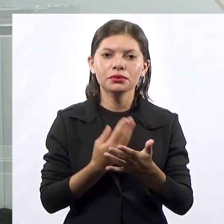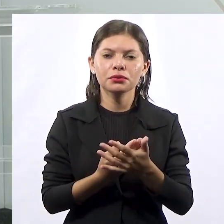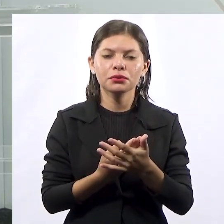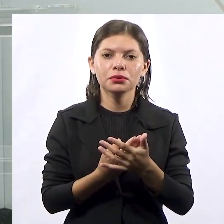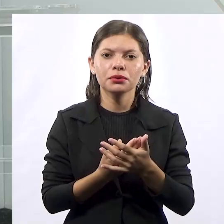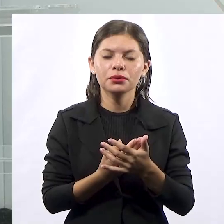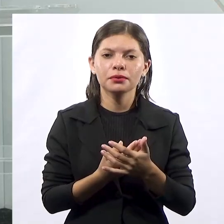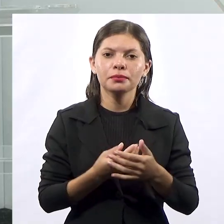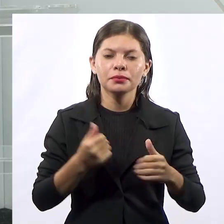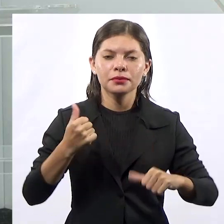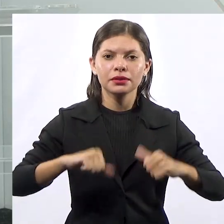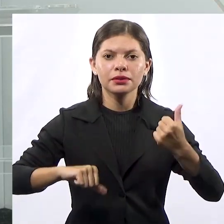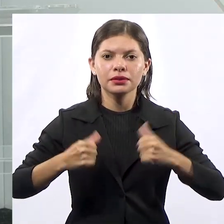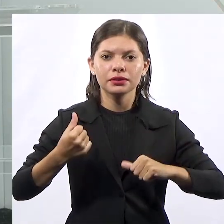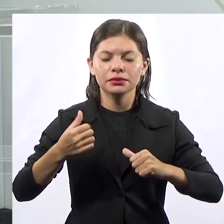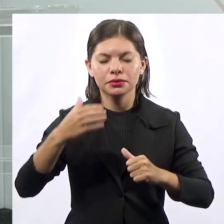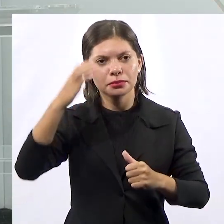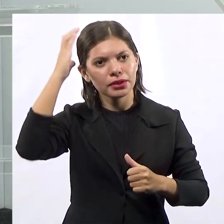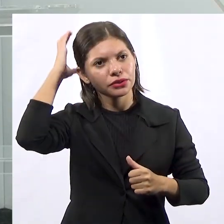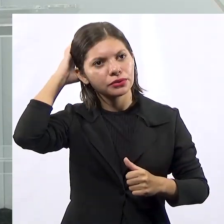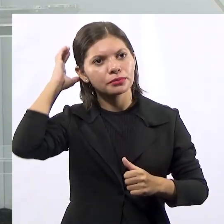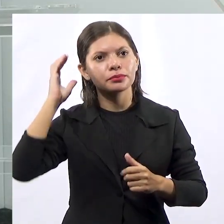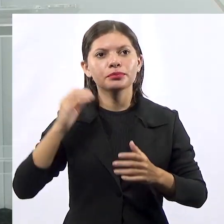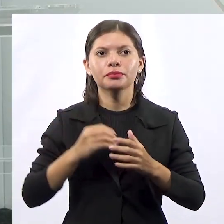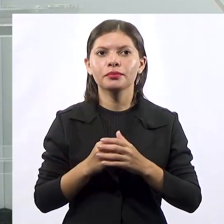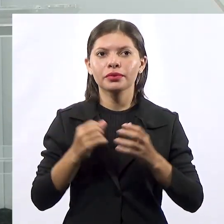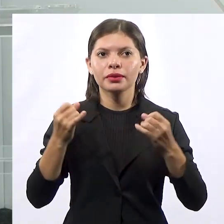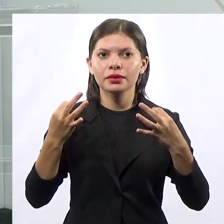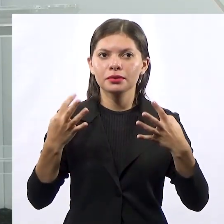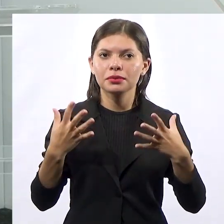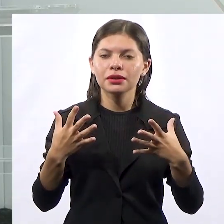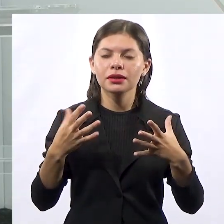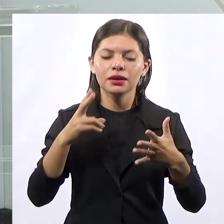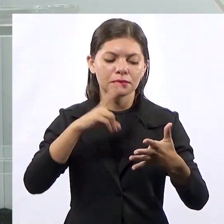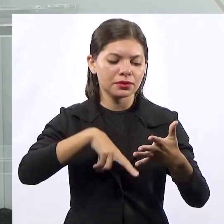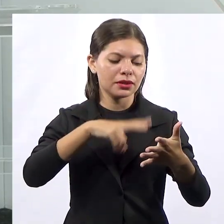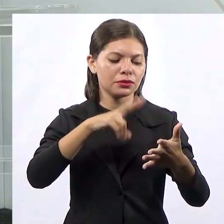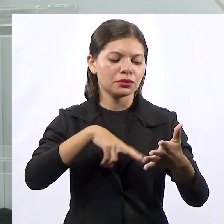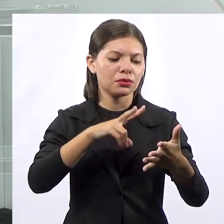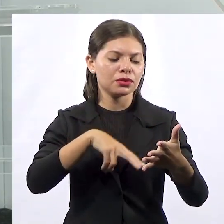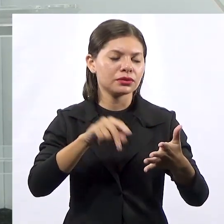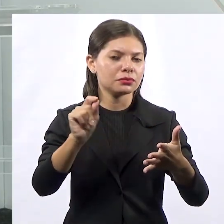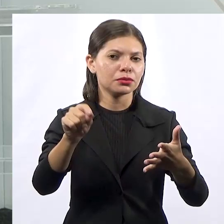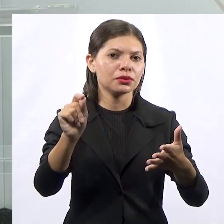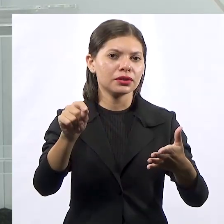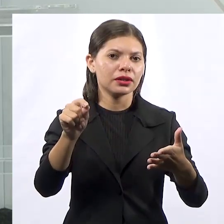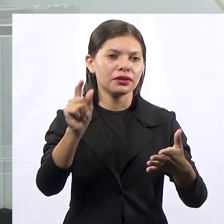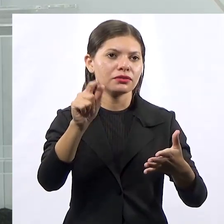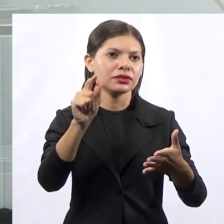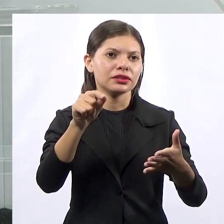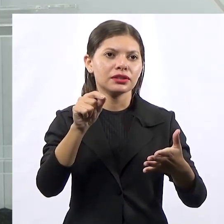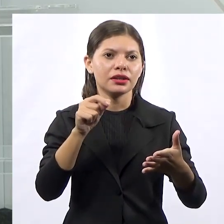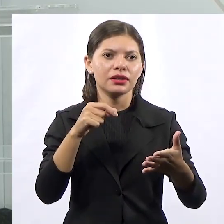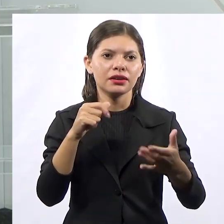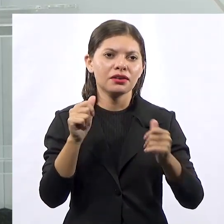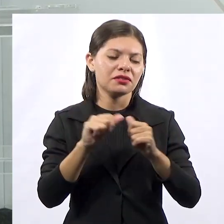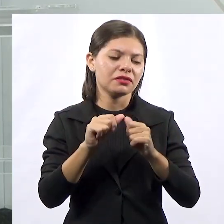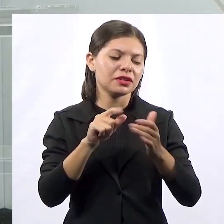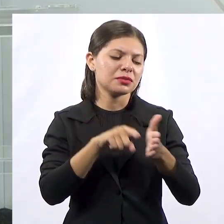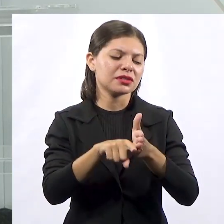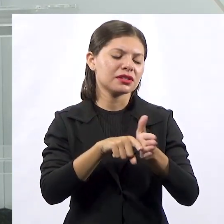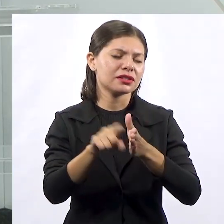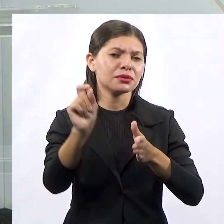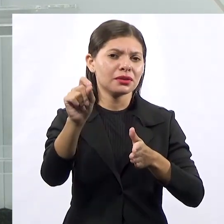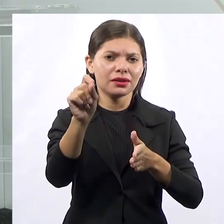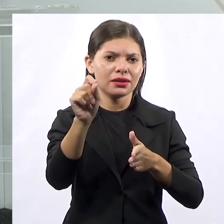Bakhtin, para vocês defenderem, para vocês explicarem para os leitores o motivo, né, pelo qual vocês fizeram a